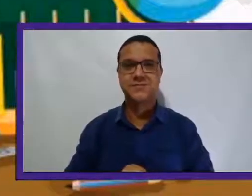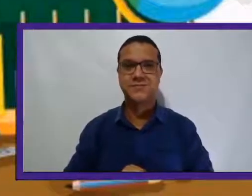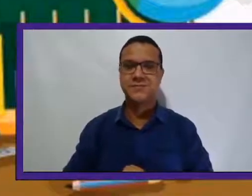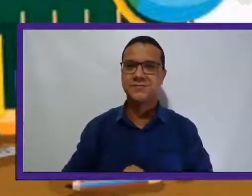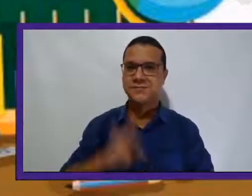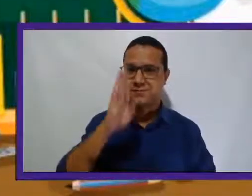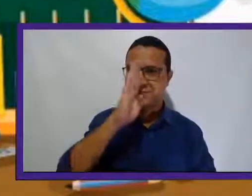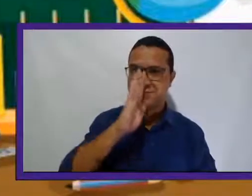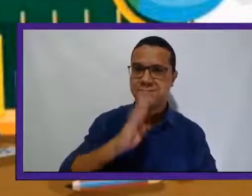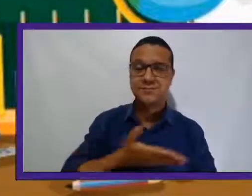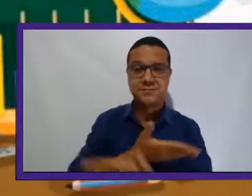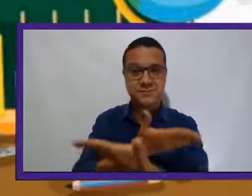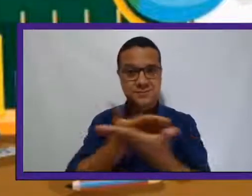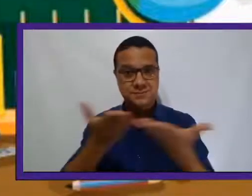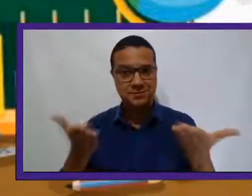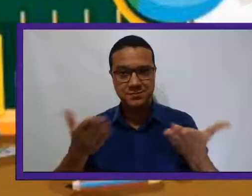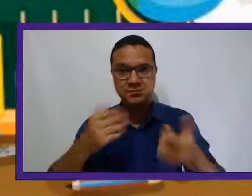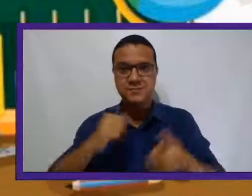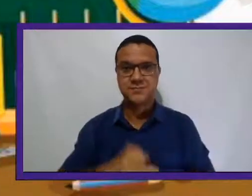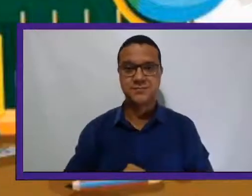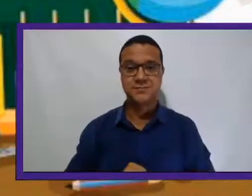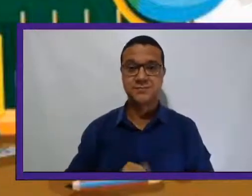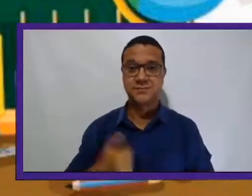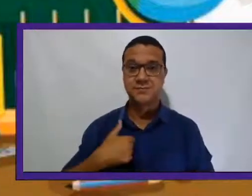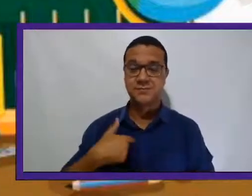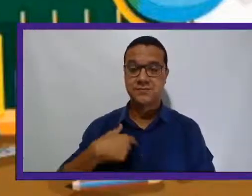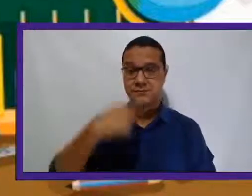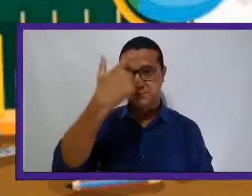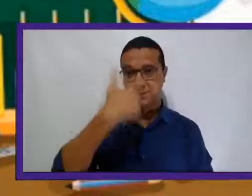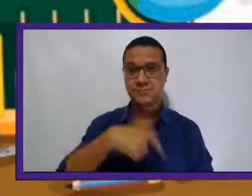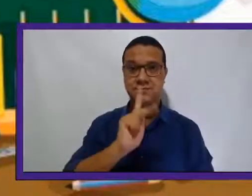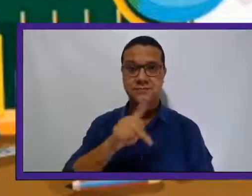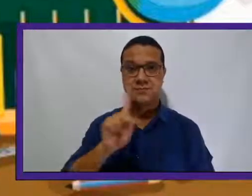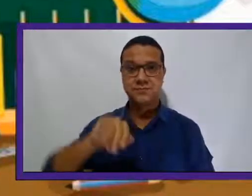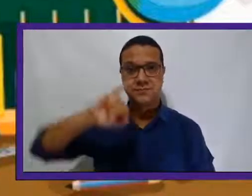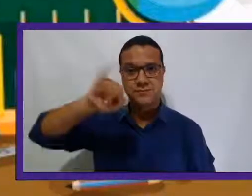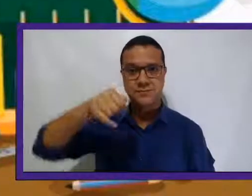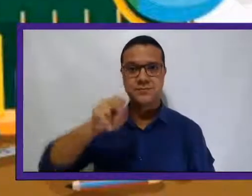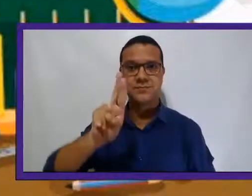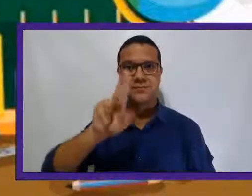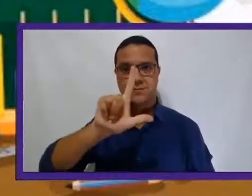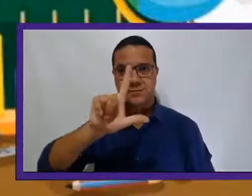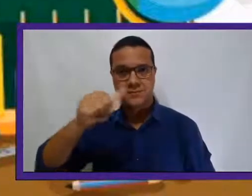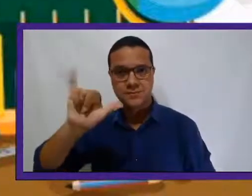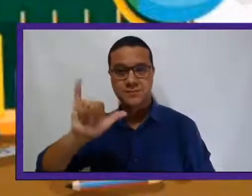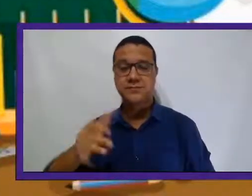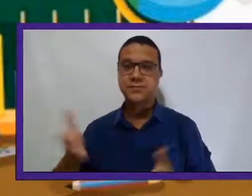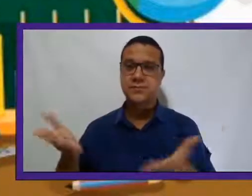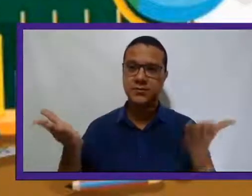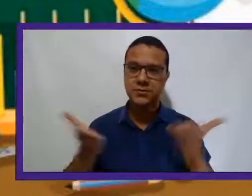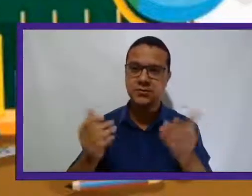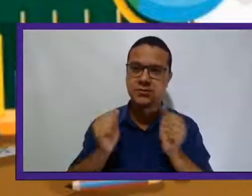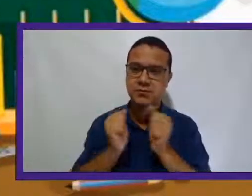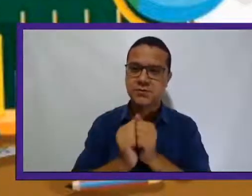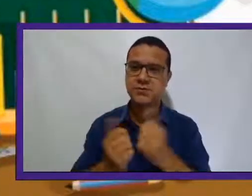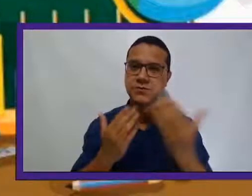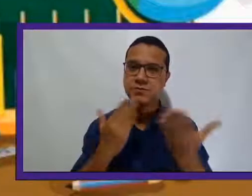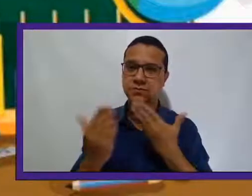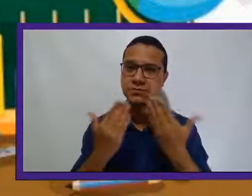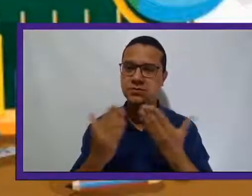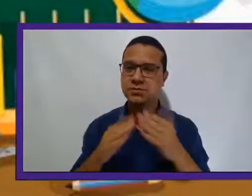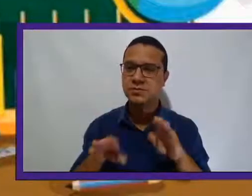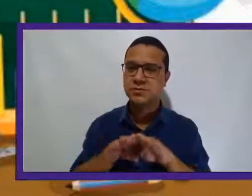online Gratuita para todos vocês Eu me chamo professora Júli Estou aqui com vocês hoje Para